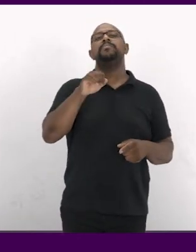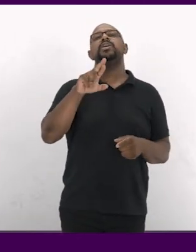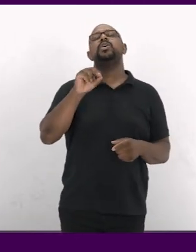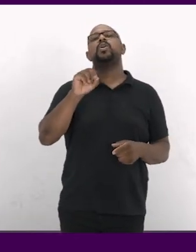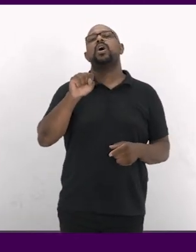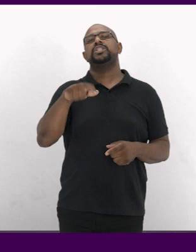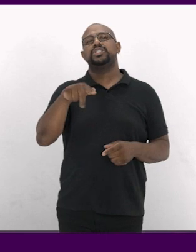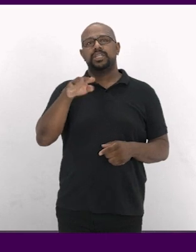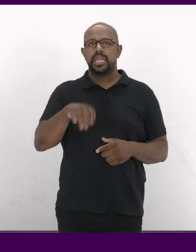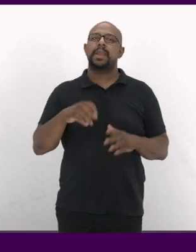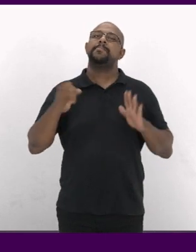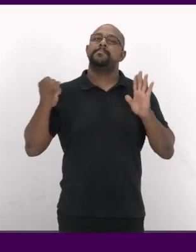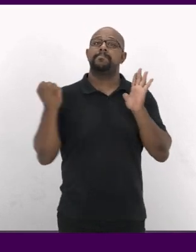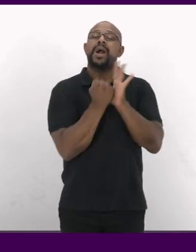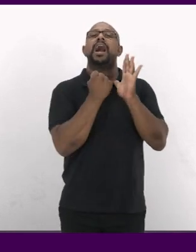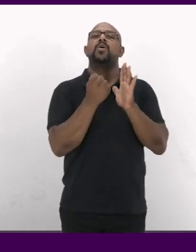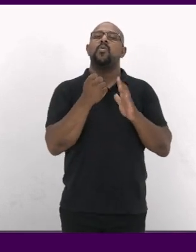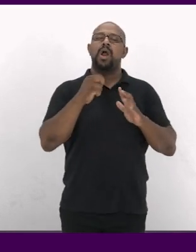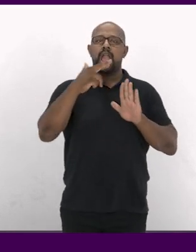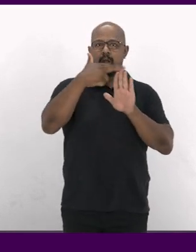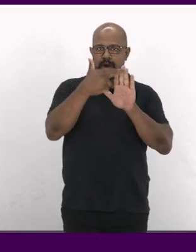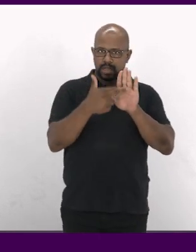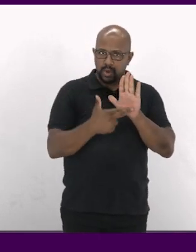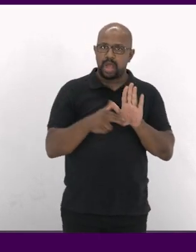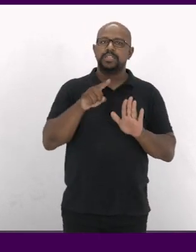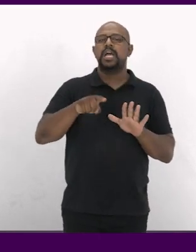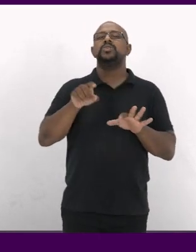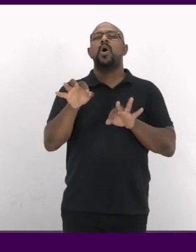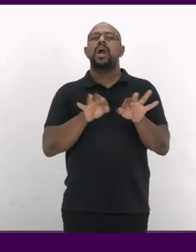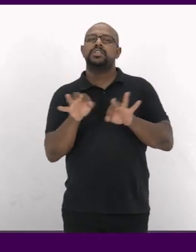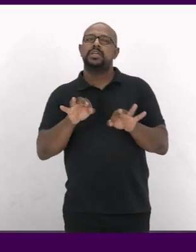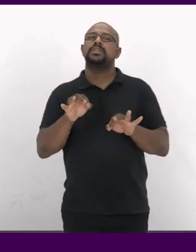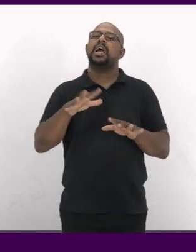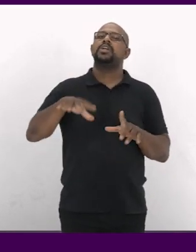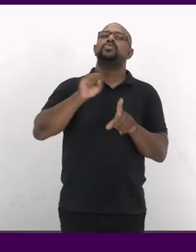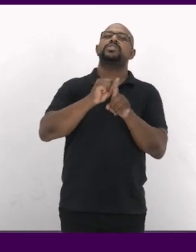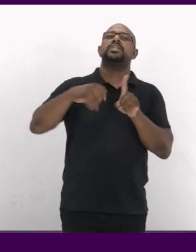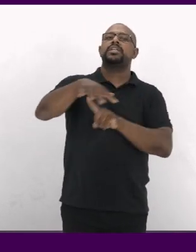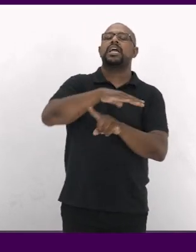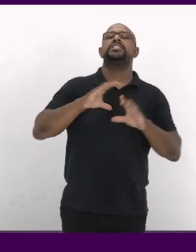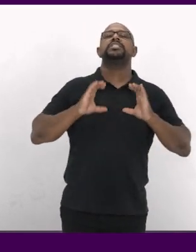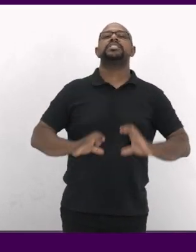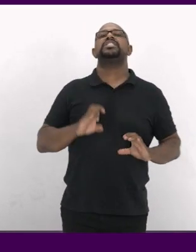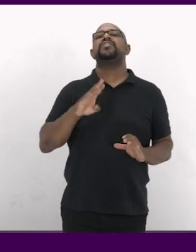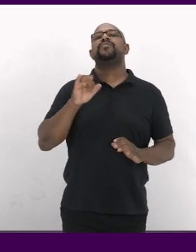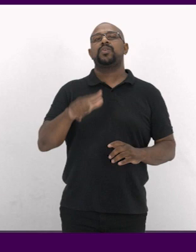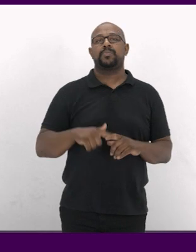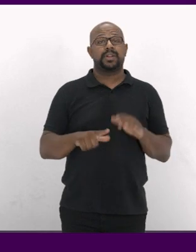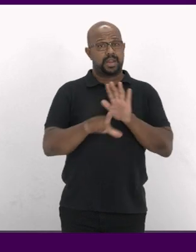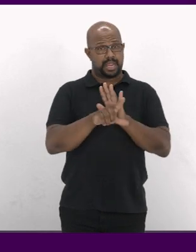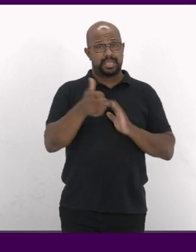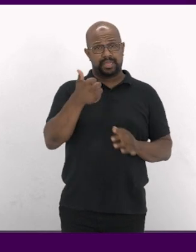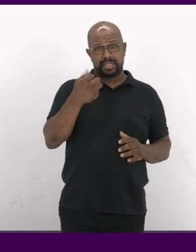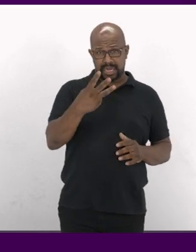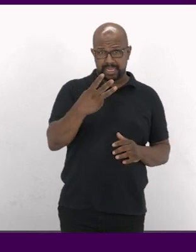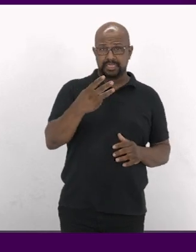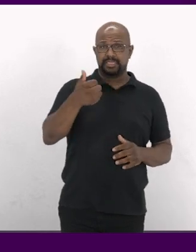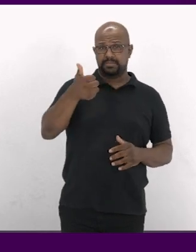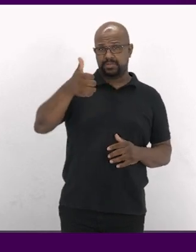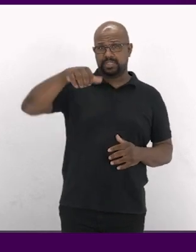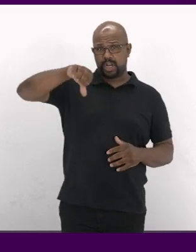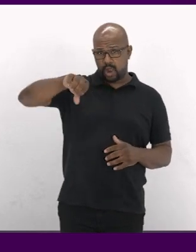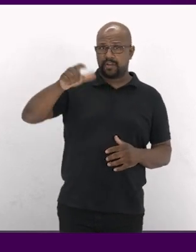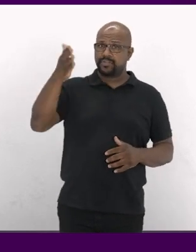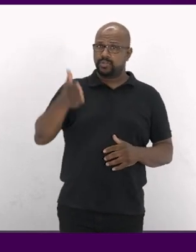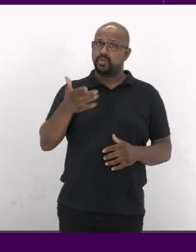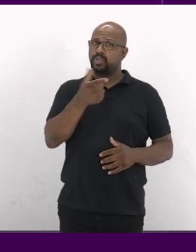o MIROSC, Marco Regulatório das Organizações da Sociedade Civil, estabelecido pela Lei 13.019